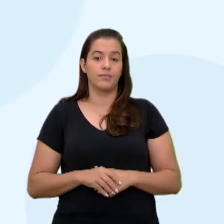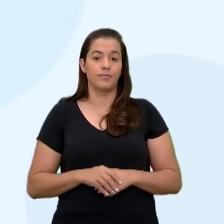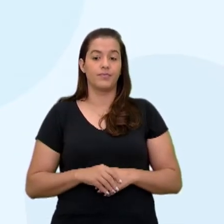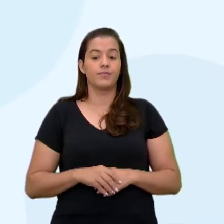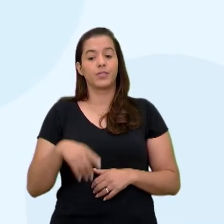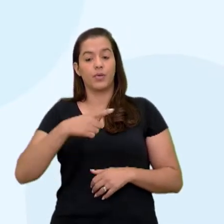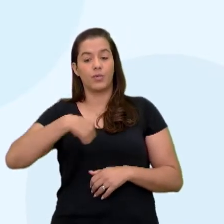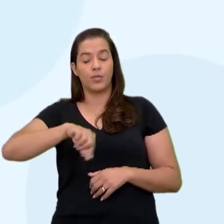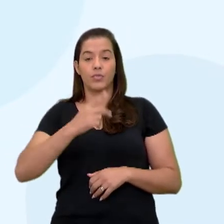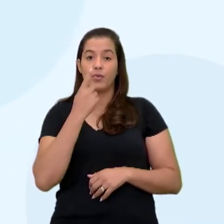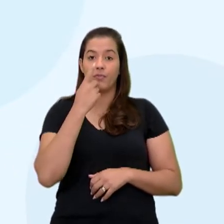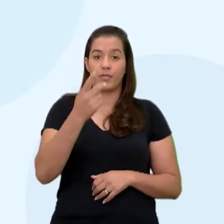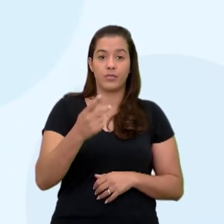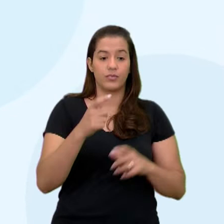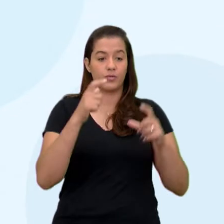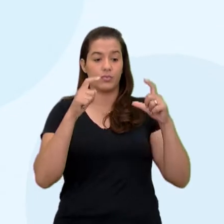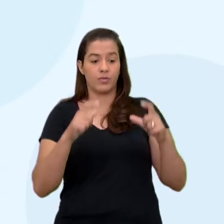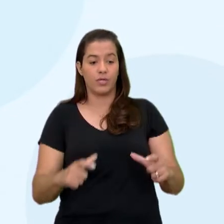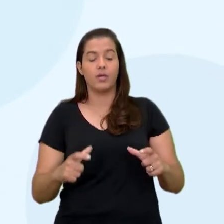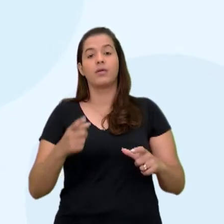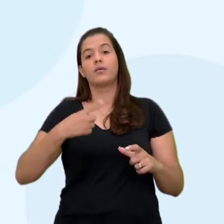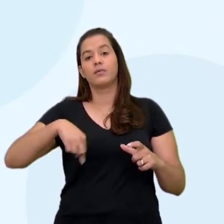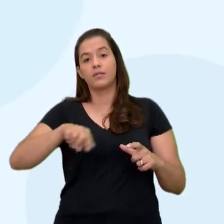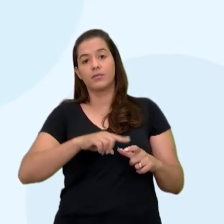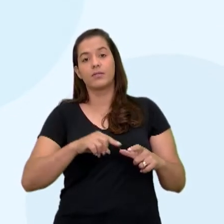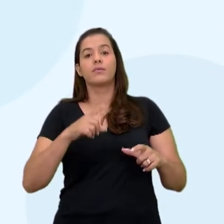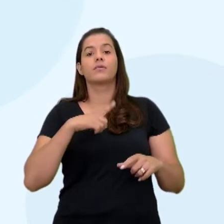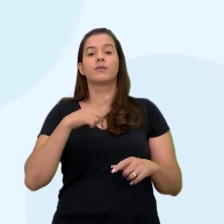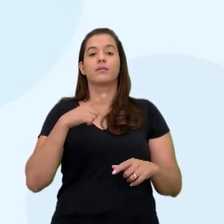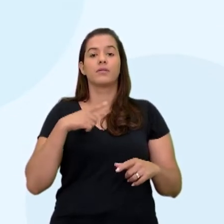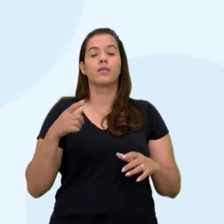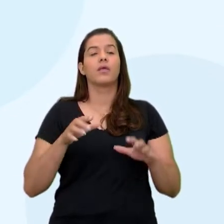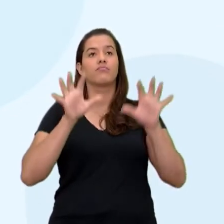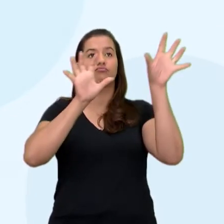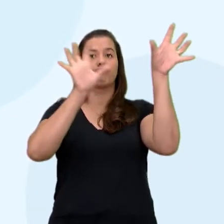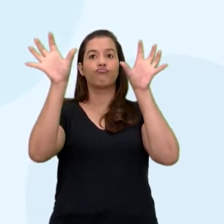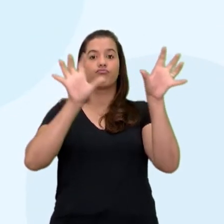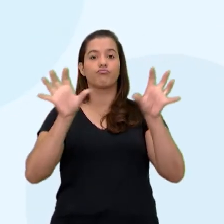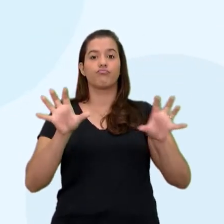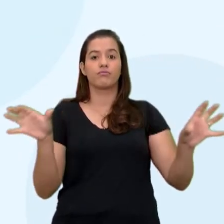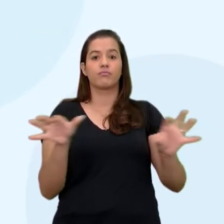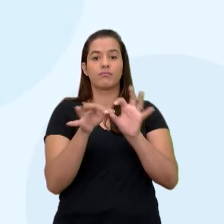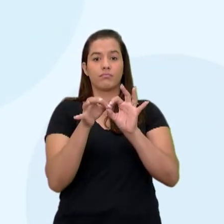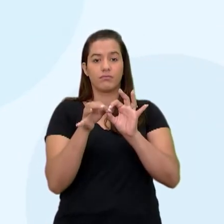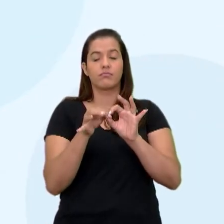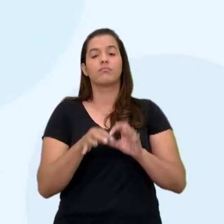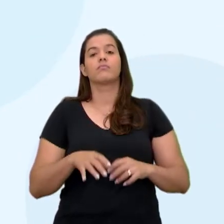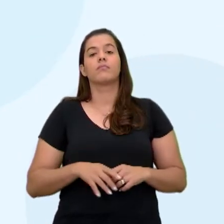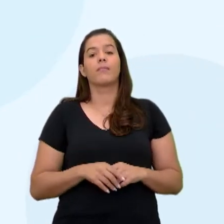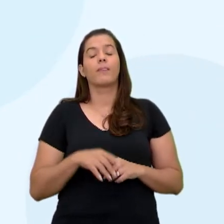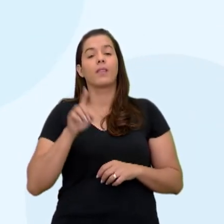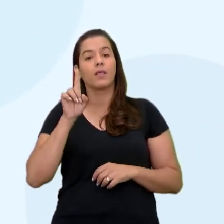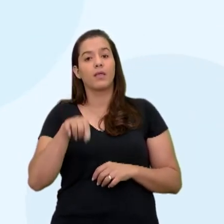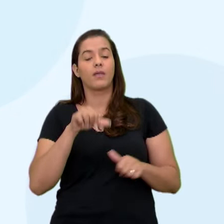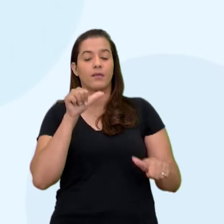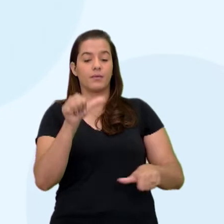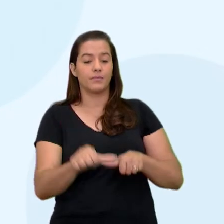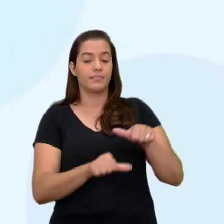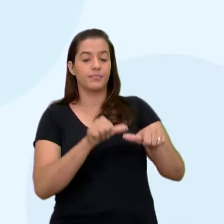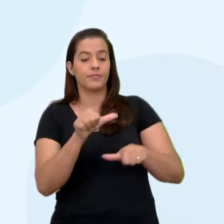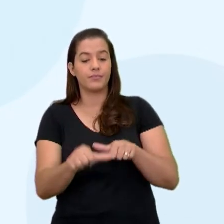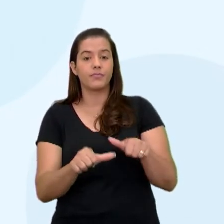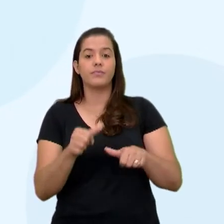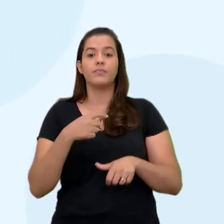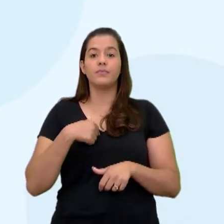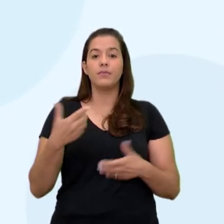falando espaço enquanto local geográfico. E essa mudança, pelo menos